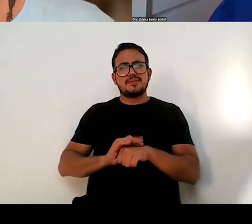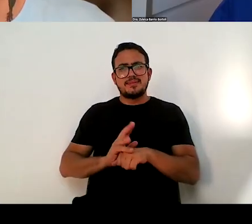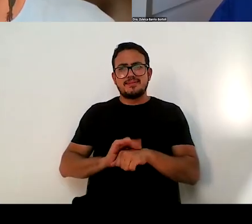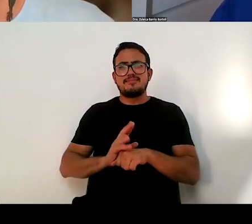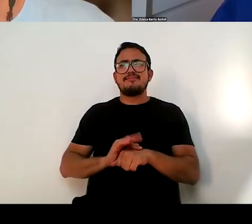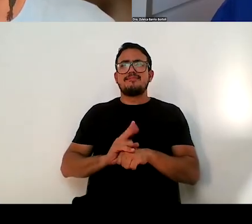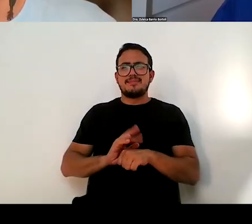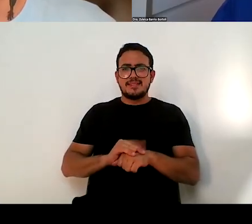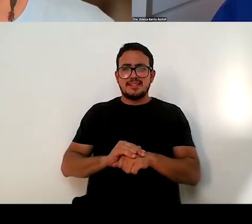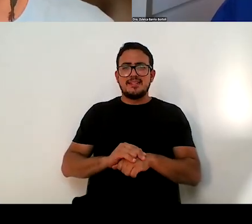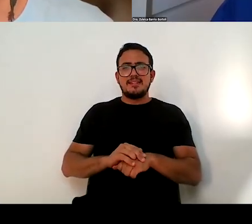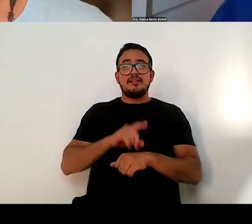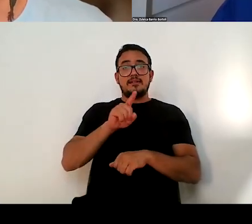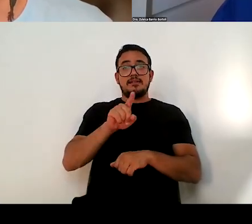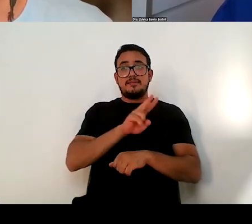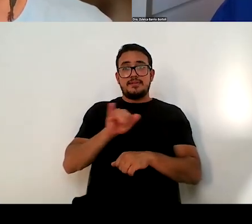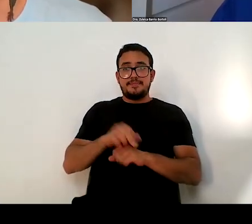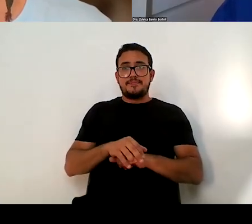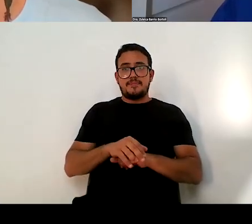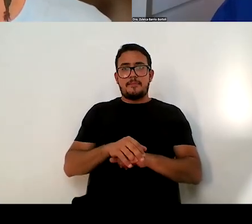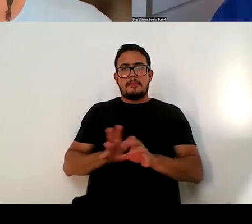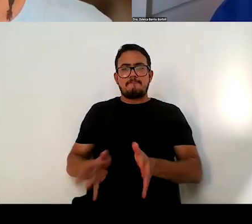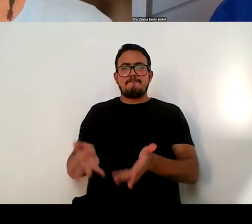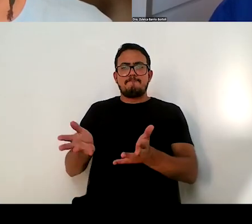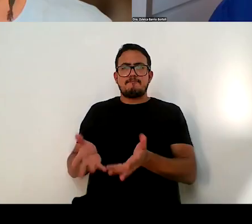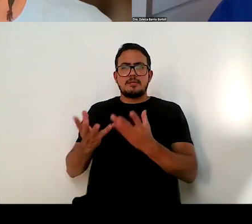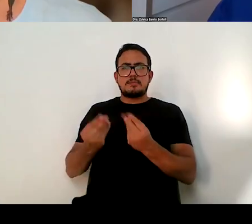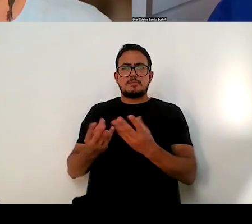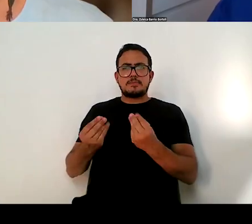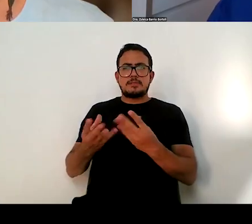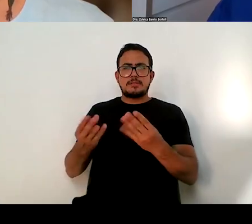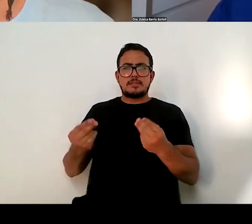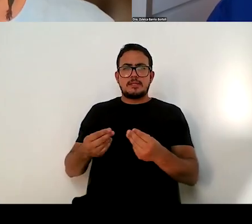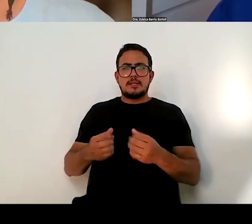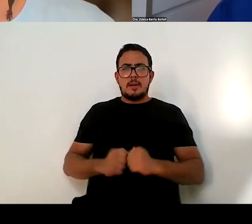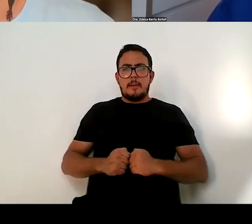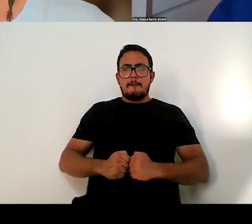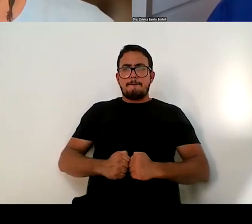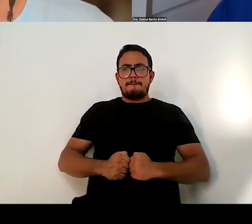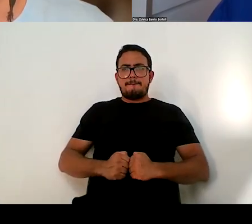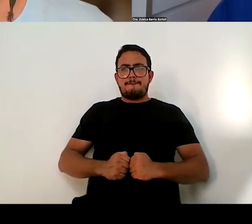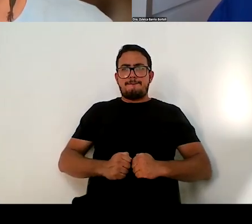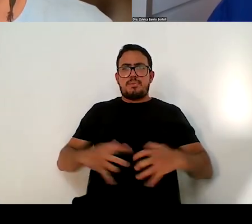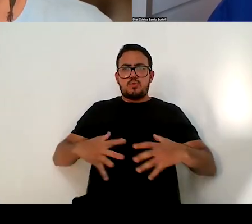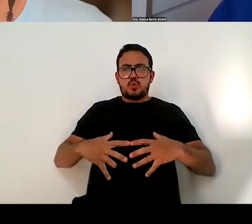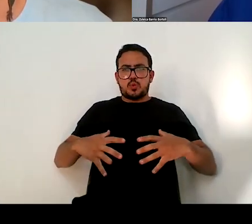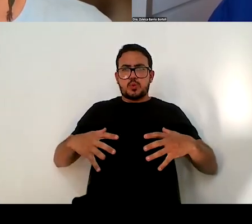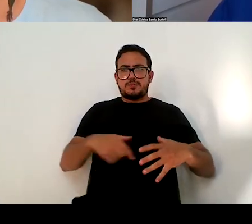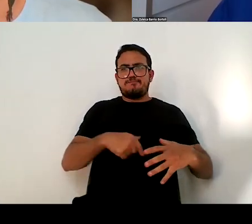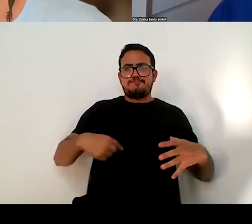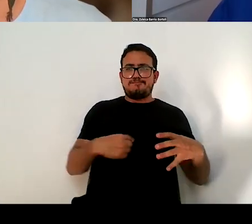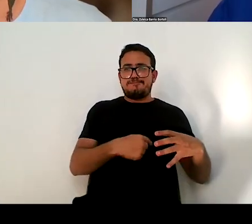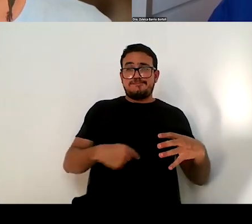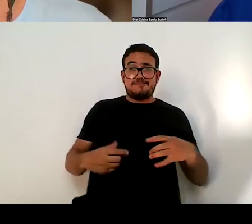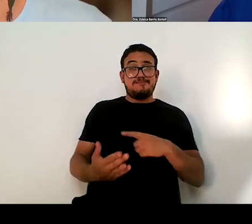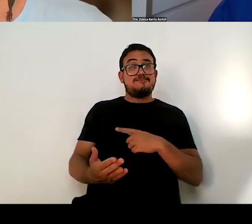você vai favorecer o crescimento de cepas bacterianas que são pró-inflamatórias. E essas cepas